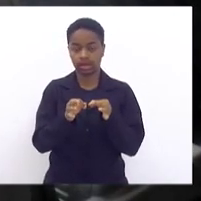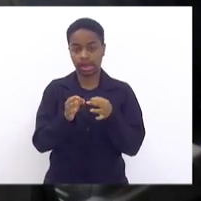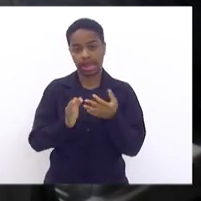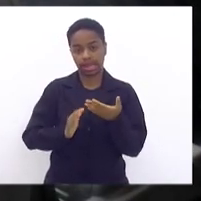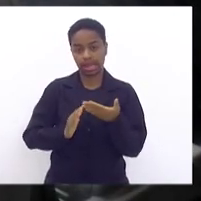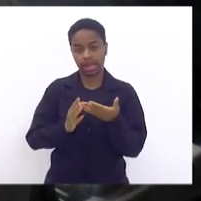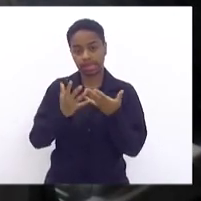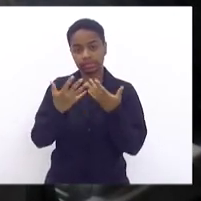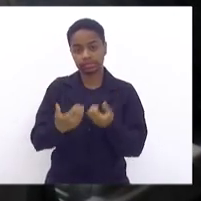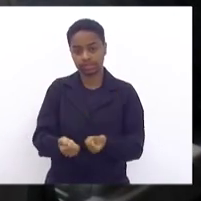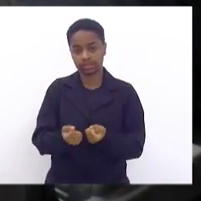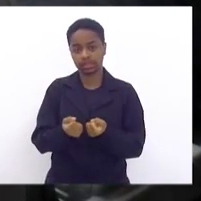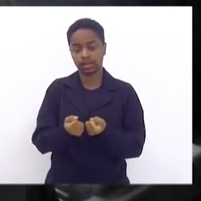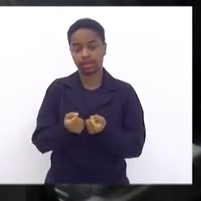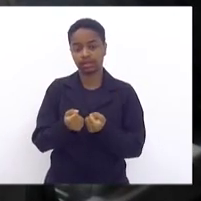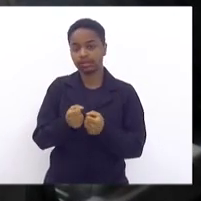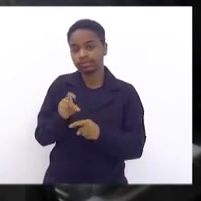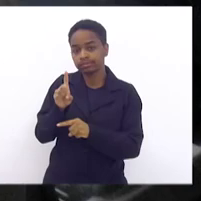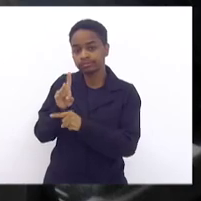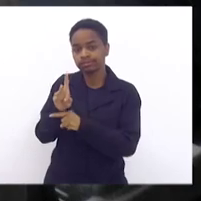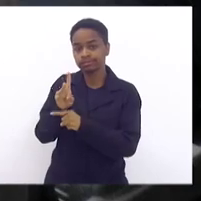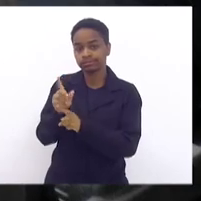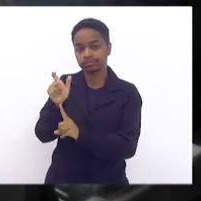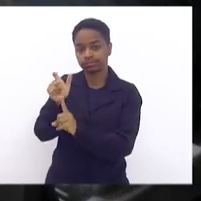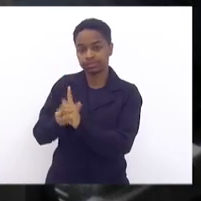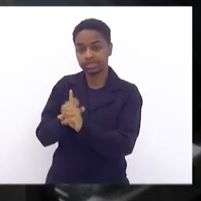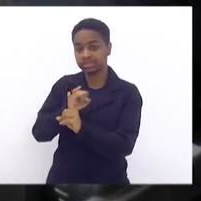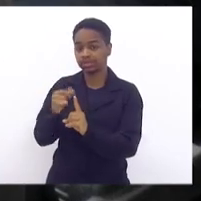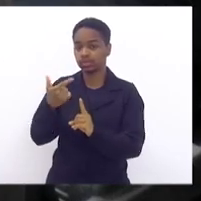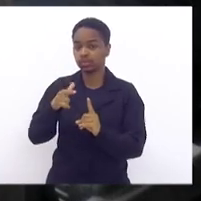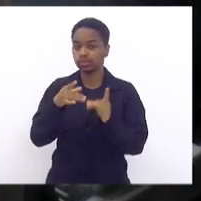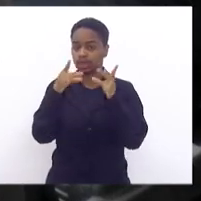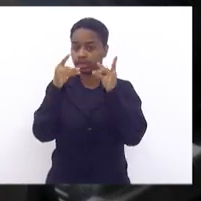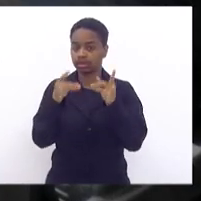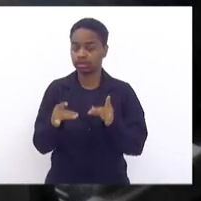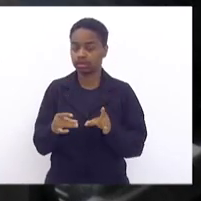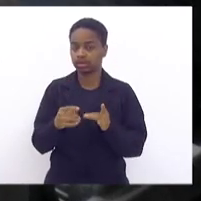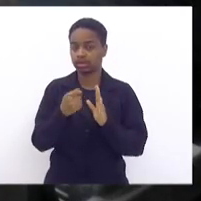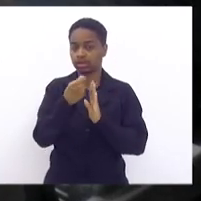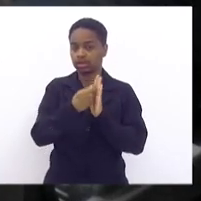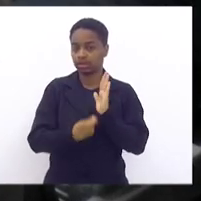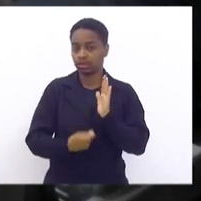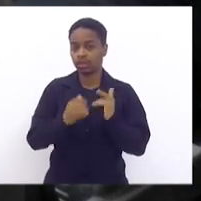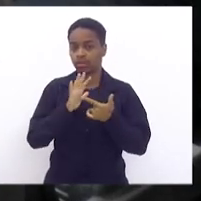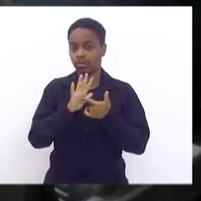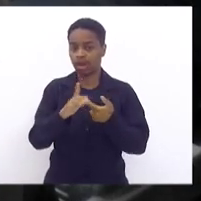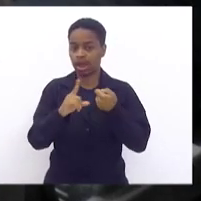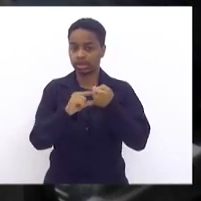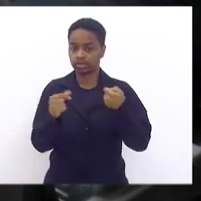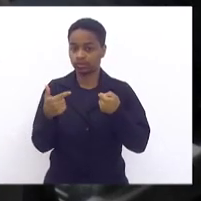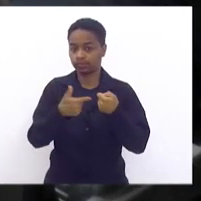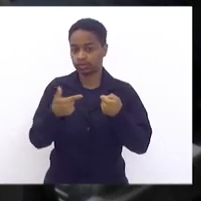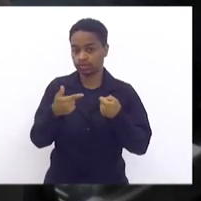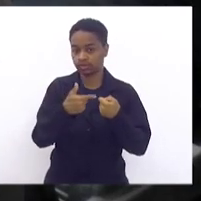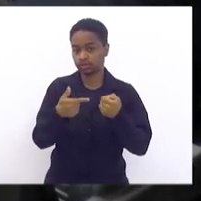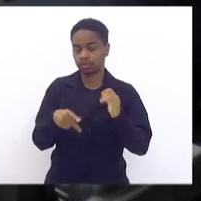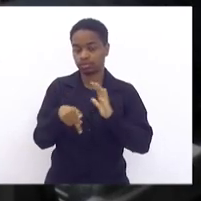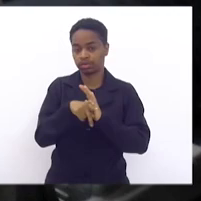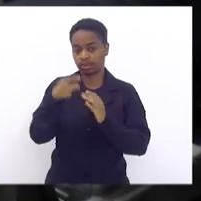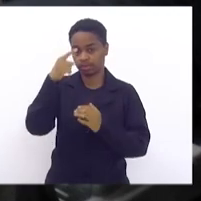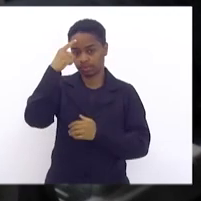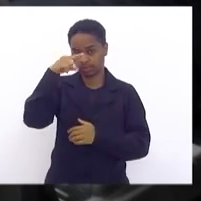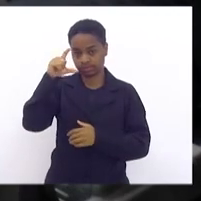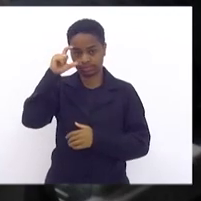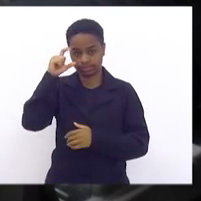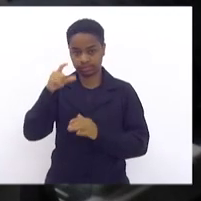medida protetiva que não esteja ali descrita naquele 22, nos artigos da Maria da Penha, da Lei Maria